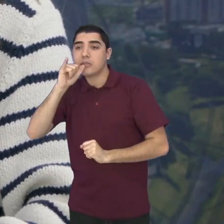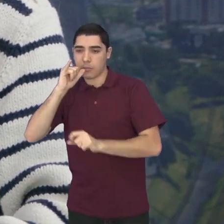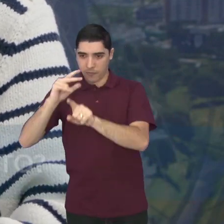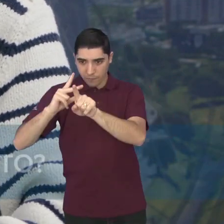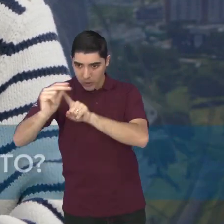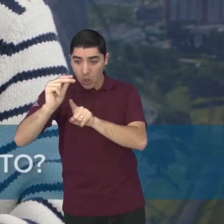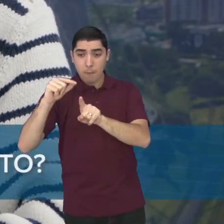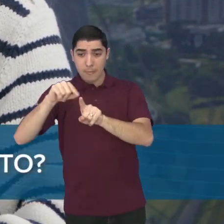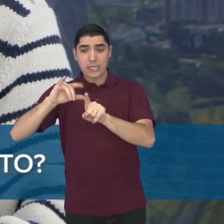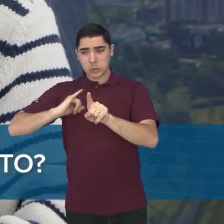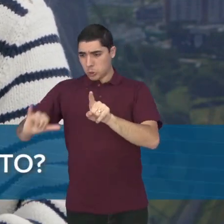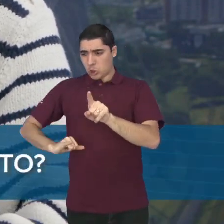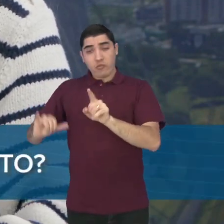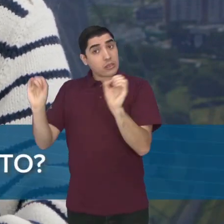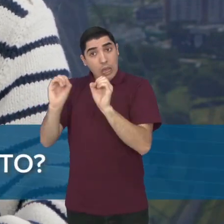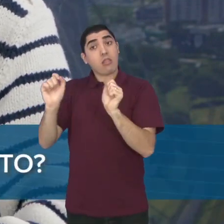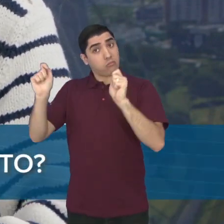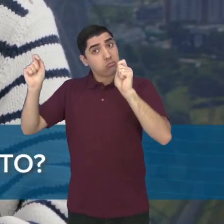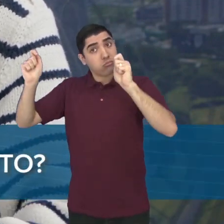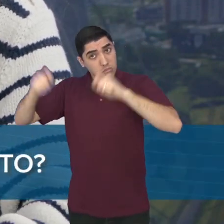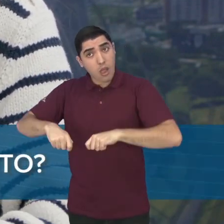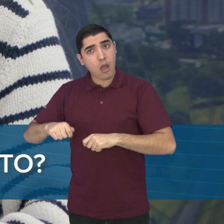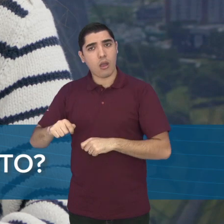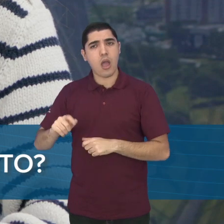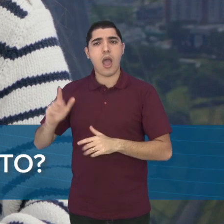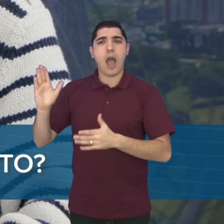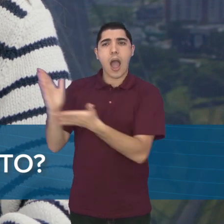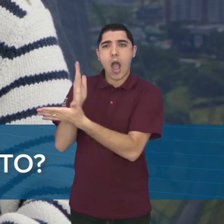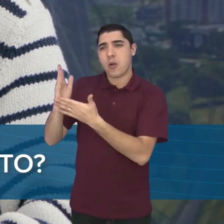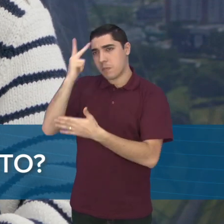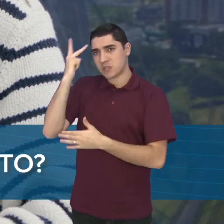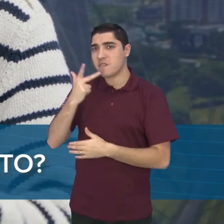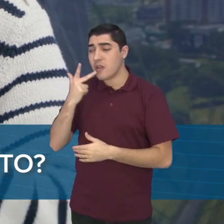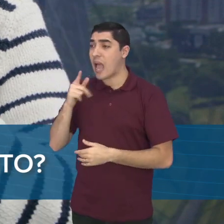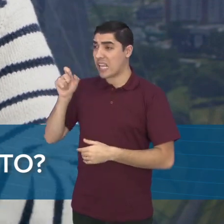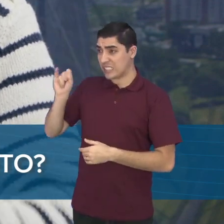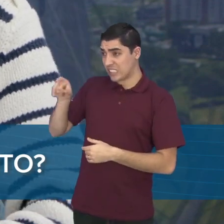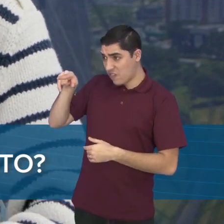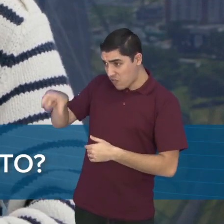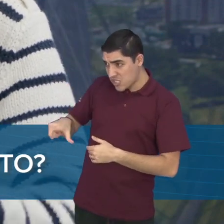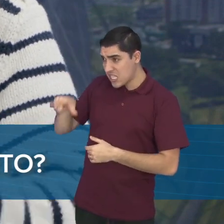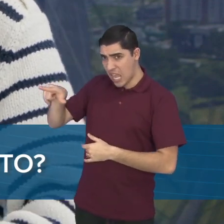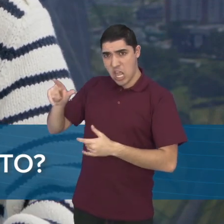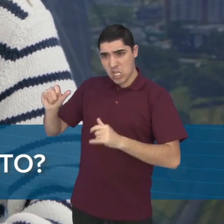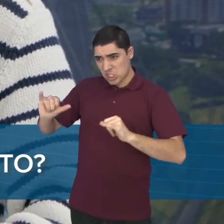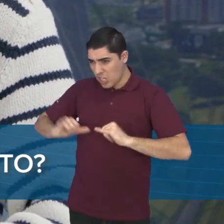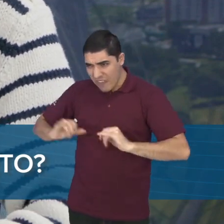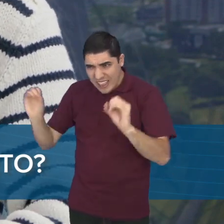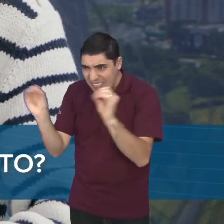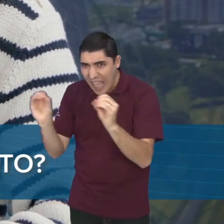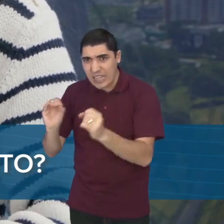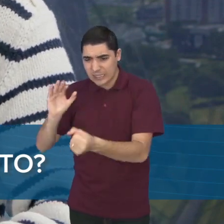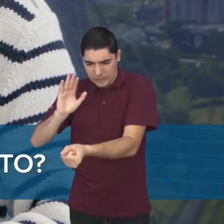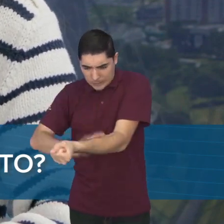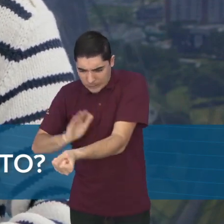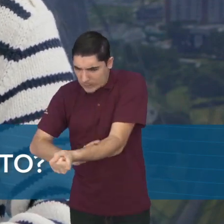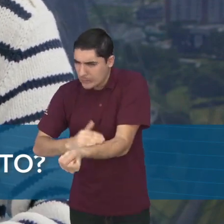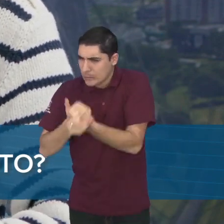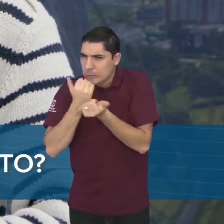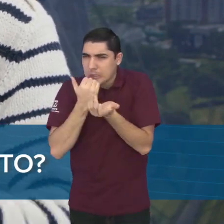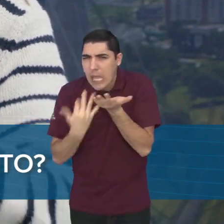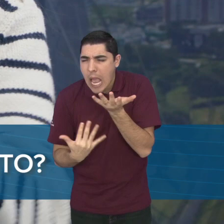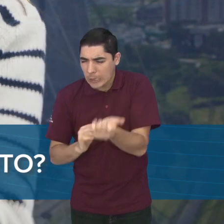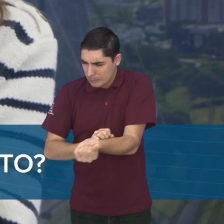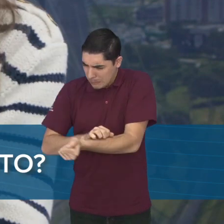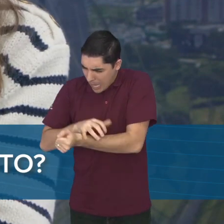sem sofrimento, né? Tem até algumas frases que as pessoas falam, se você não der o sangue, você não vai conseguir. E eu acho isso muito pesado,